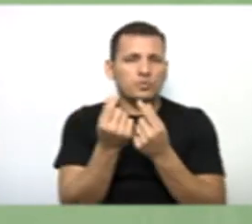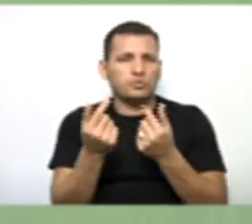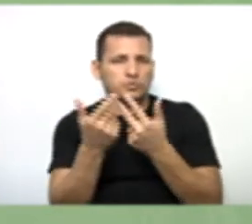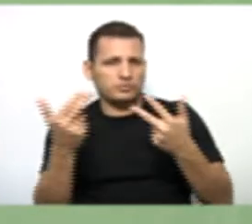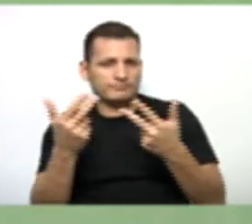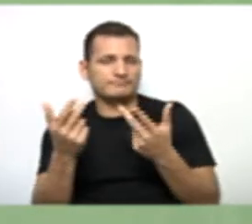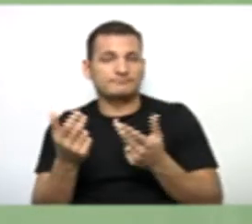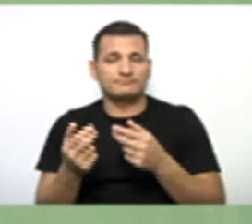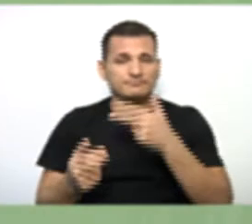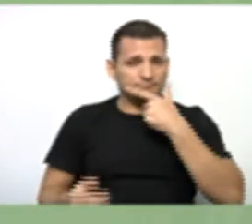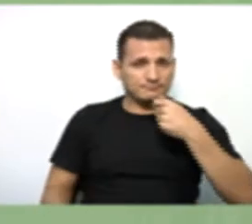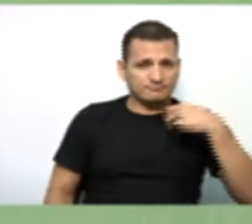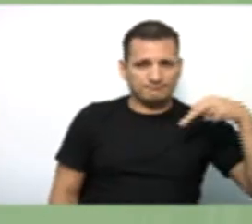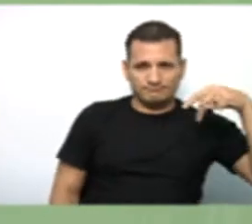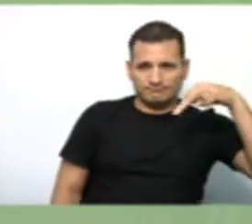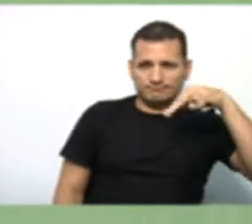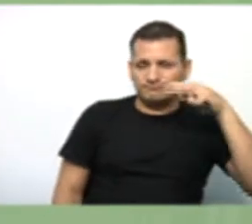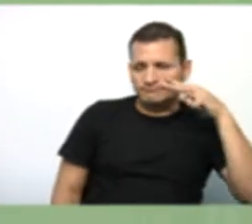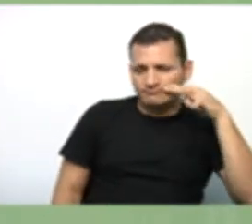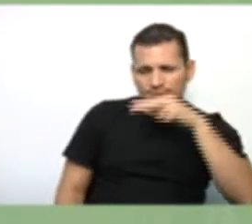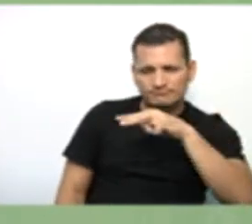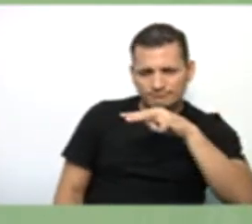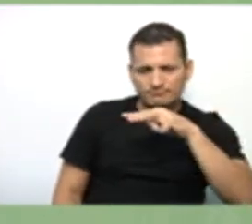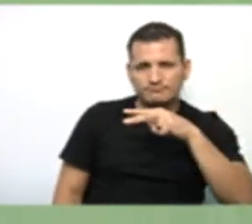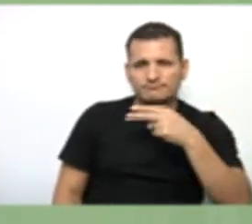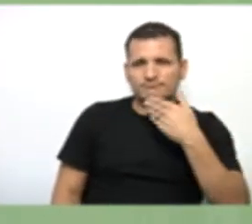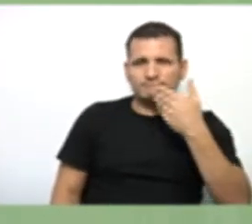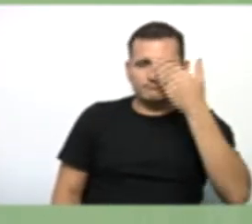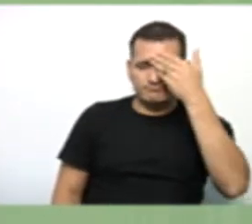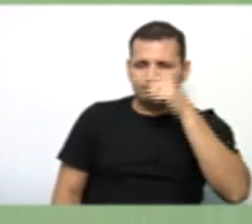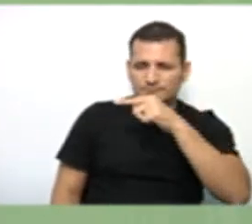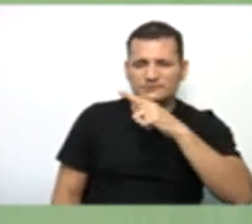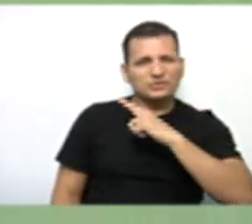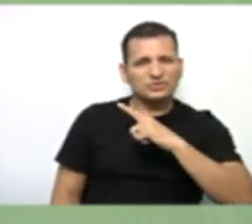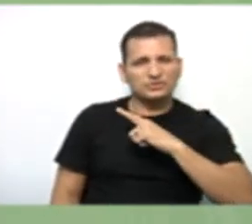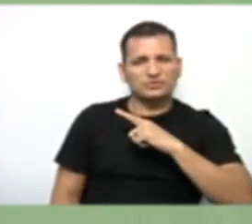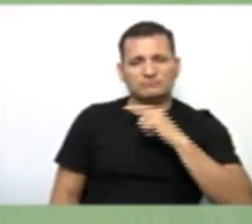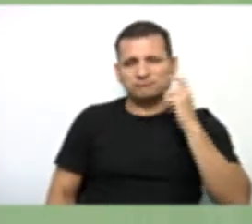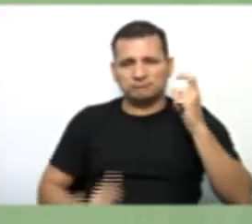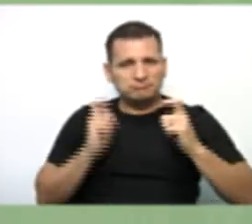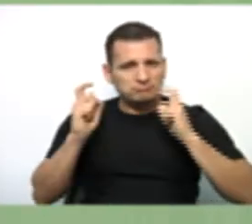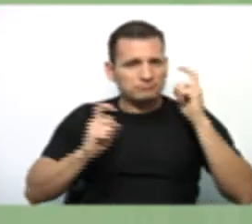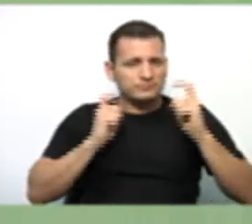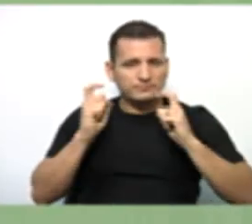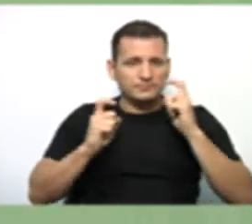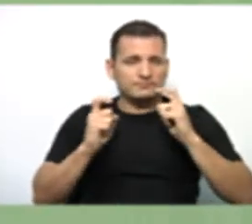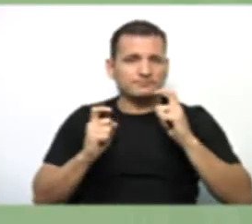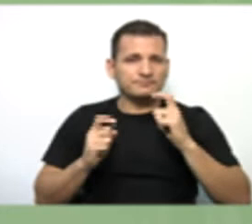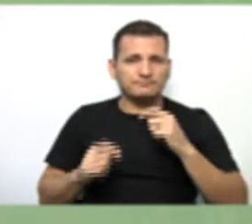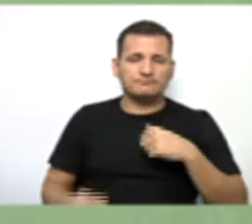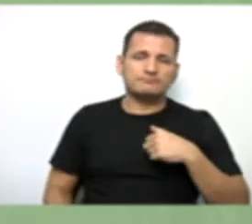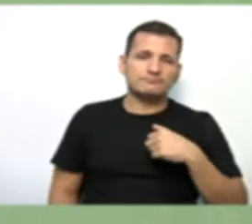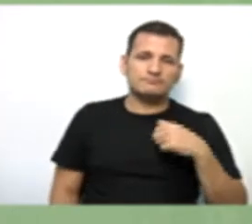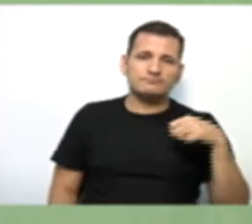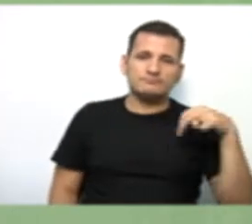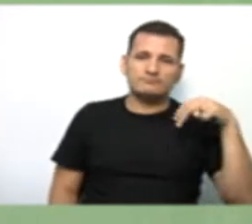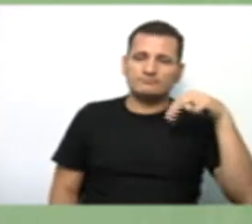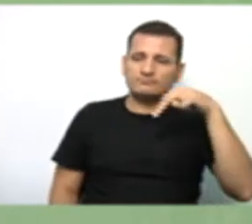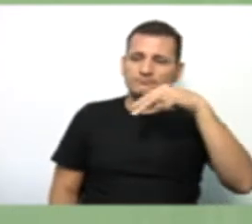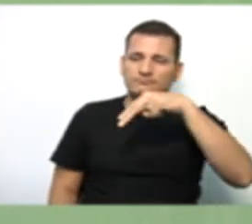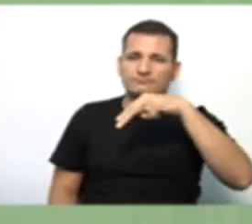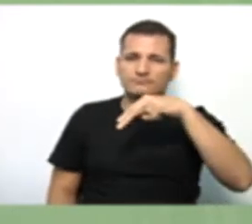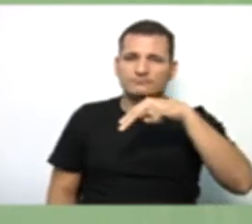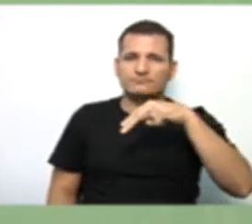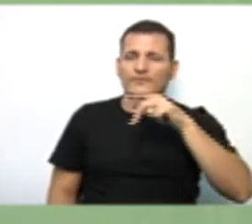viajante, observando que o árabe estava absorto e muito preocupado, dirigiu-lhe a